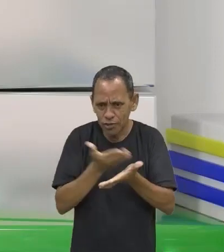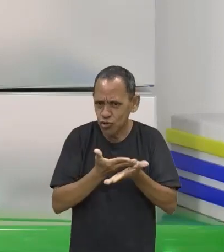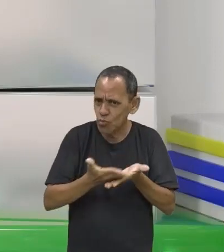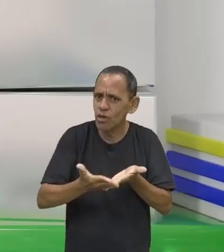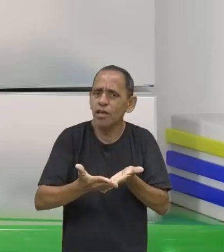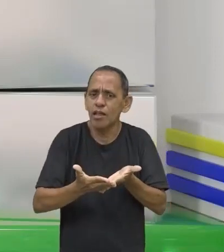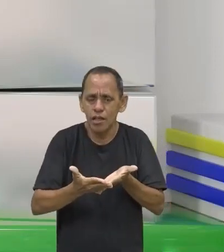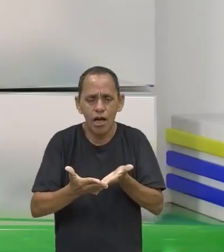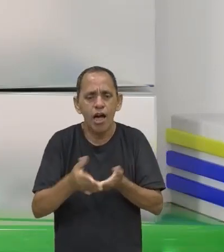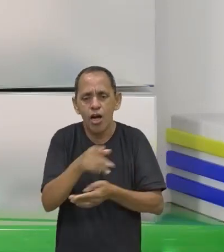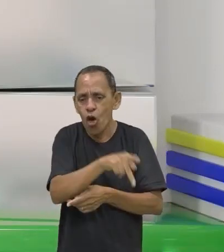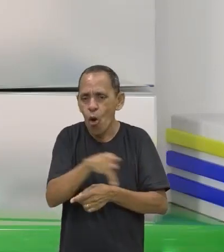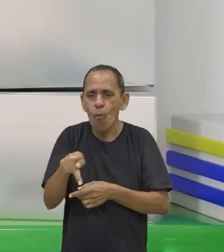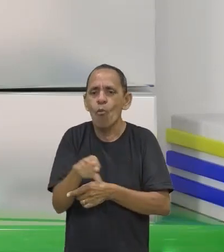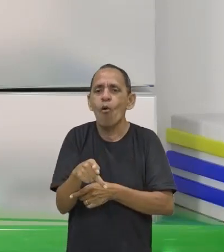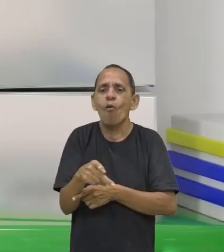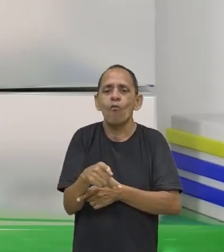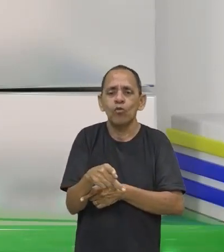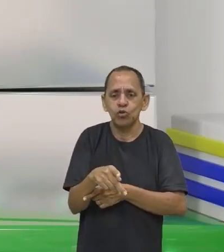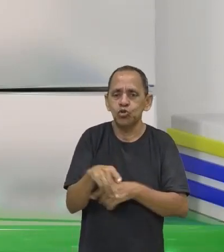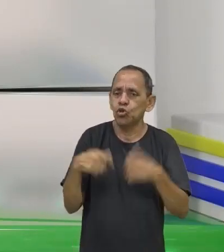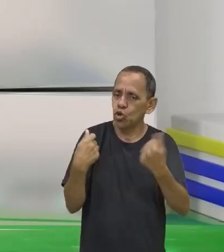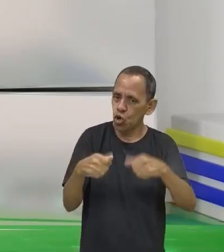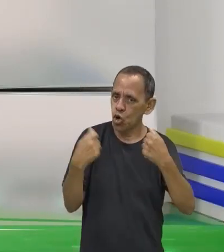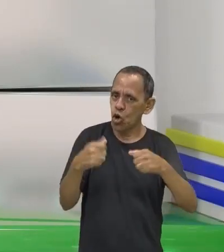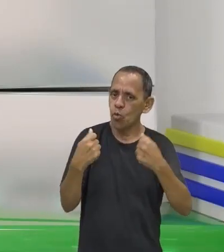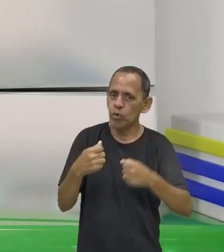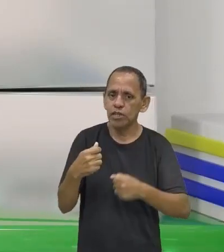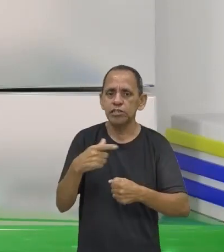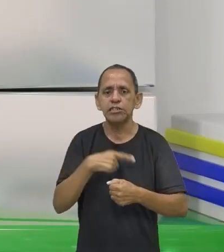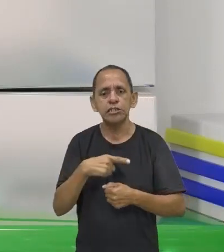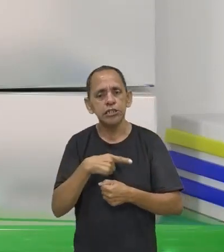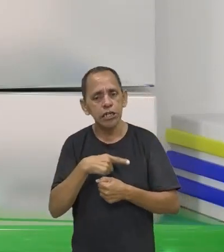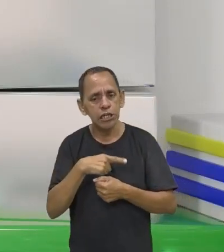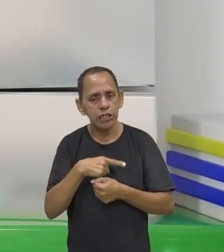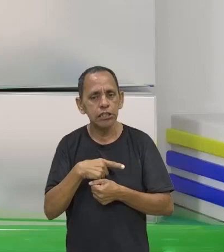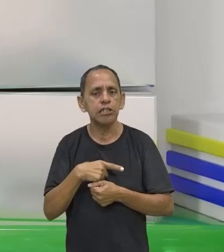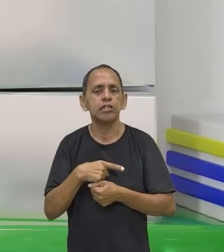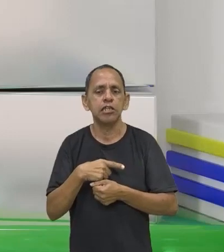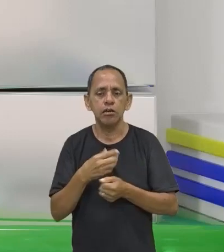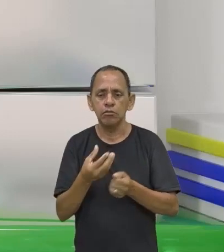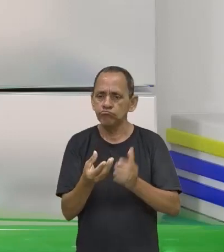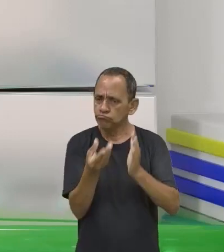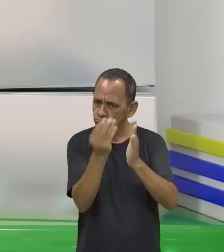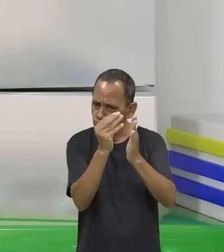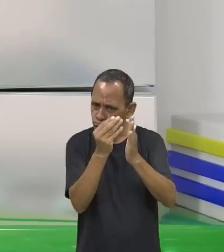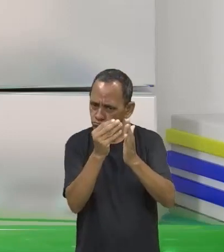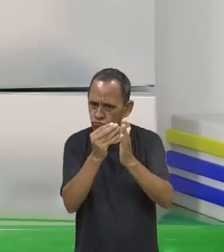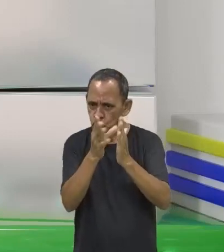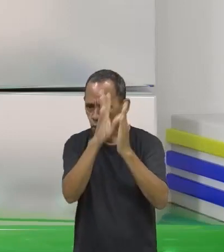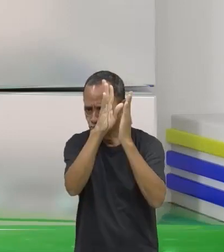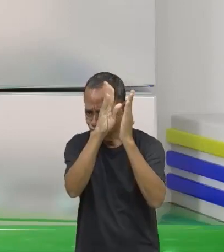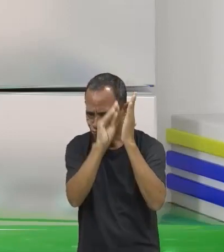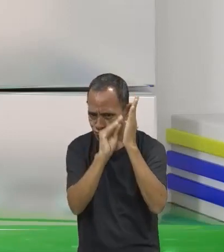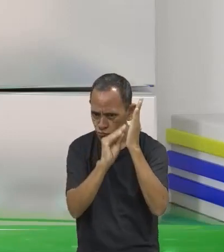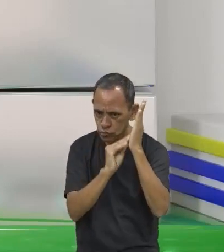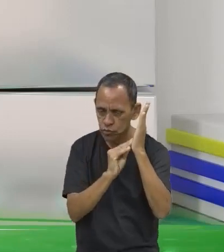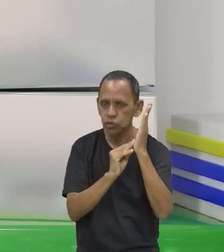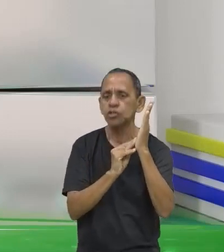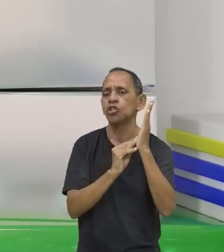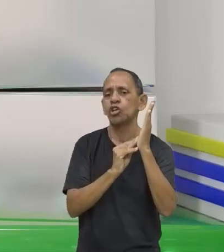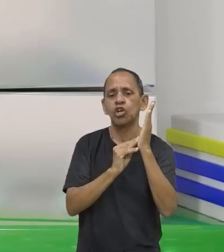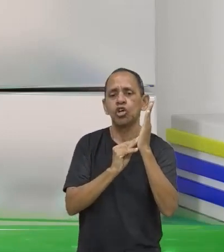professor preferencialmente tem que ter impresso e colado na sua sala de aula para não ter dúvida do que vai ter na